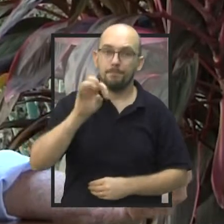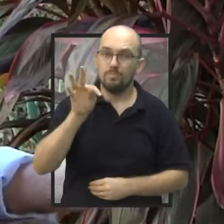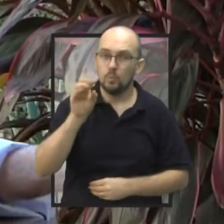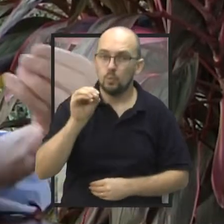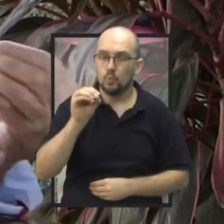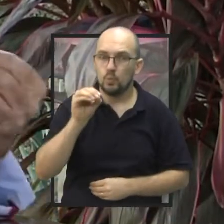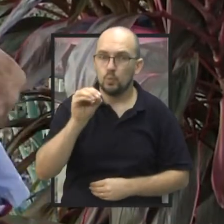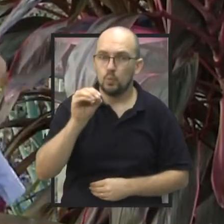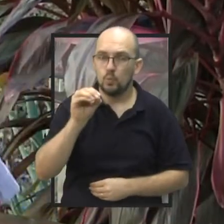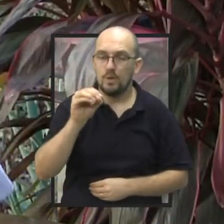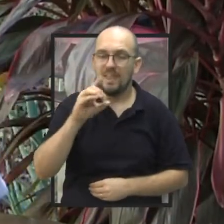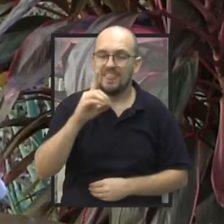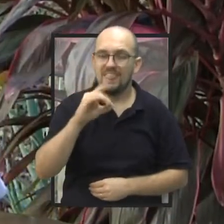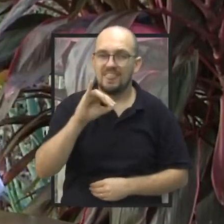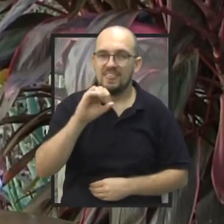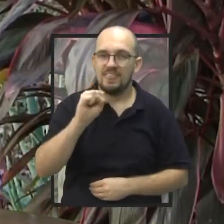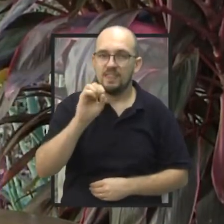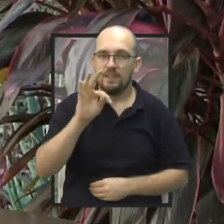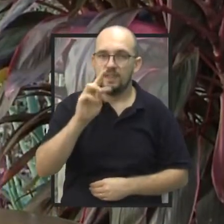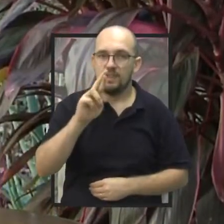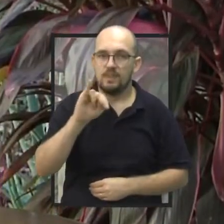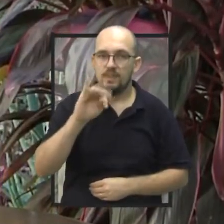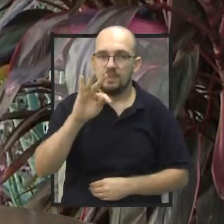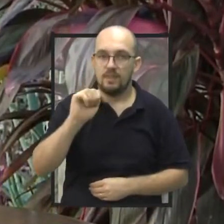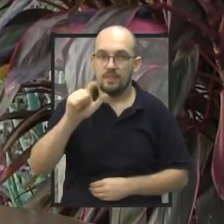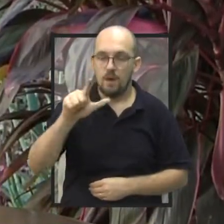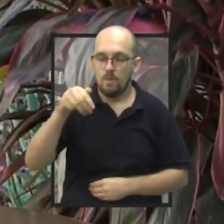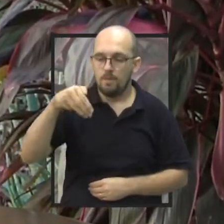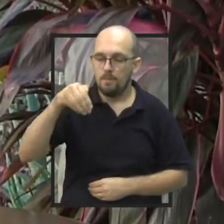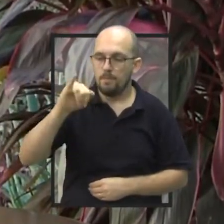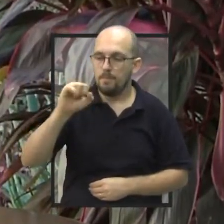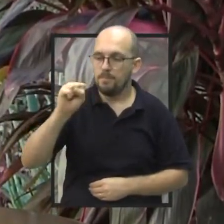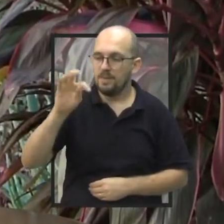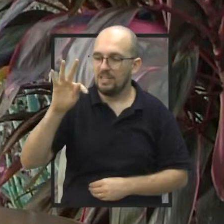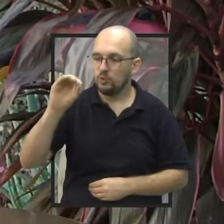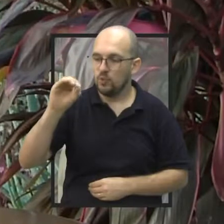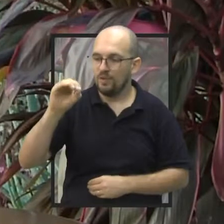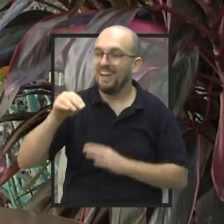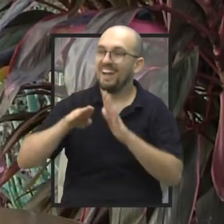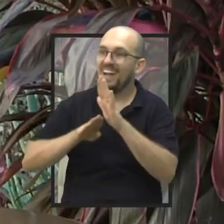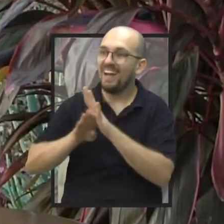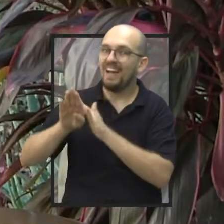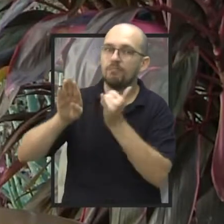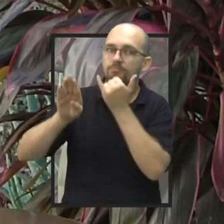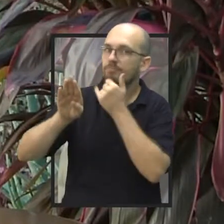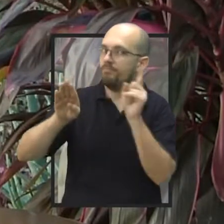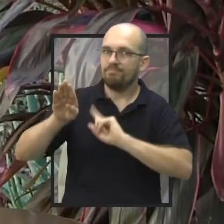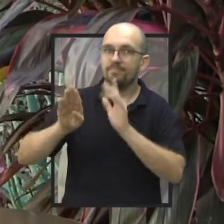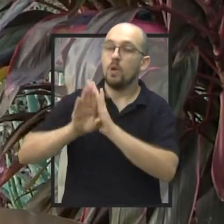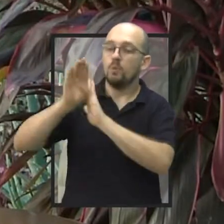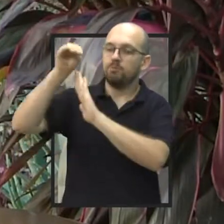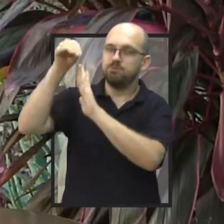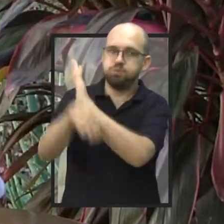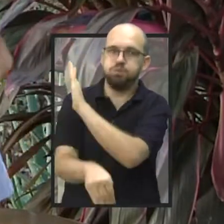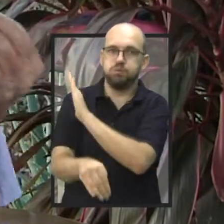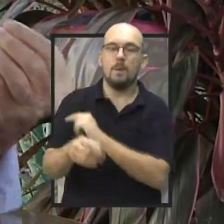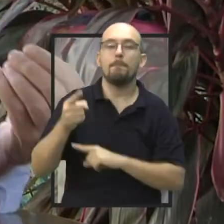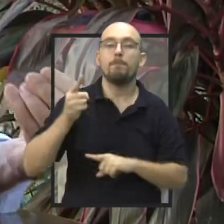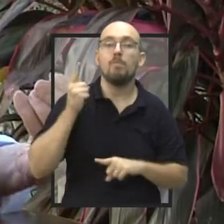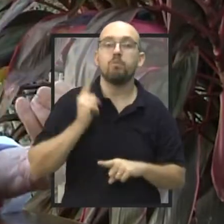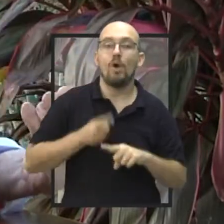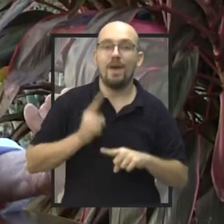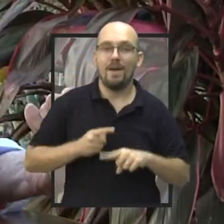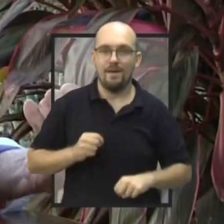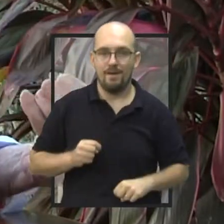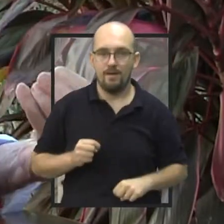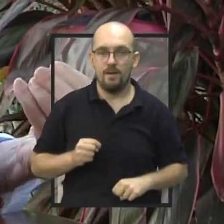Ora, isso vai piorar a situação nossa. Vai piorar. Por quê? Porque ele não